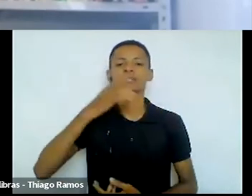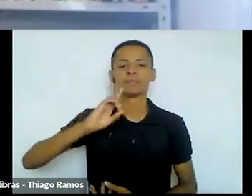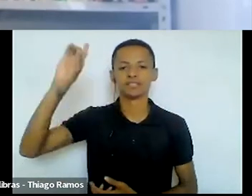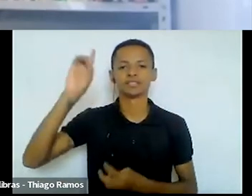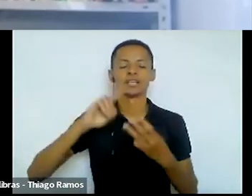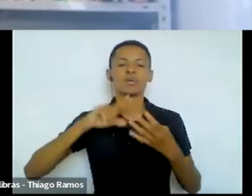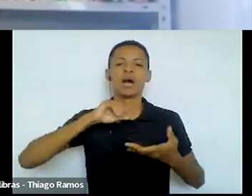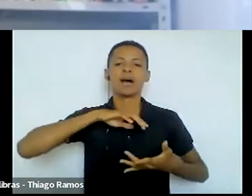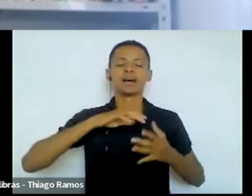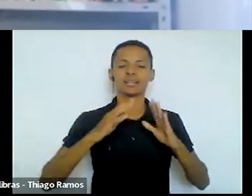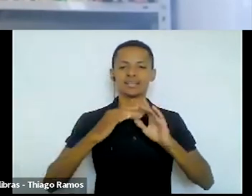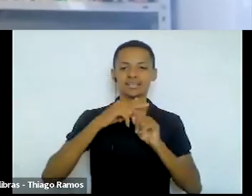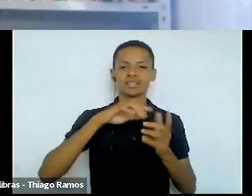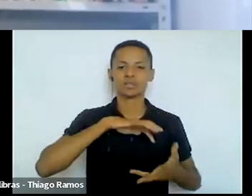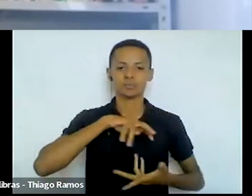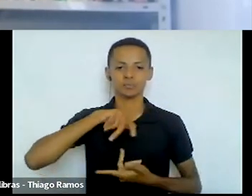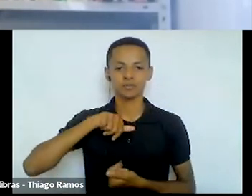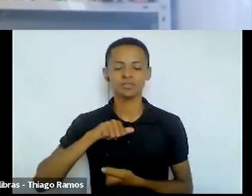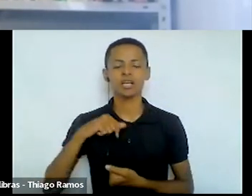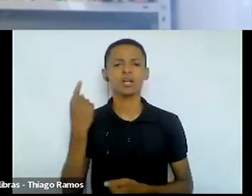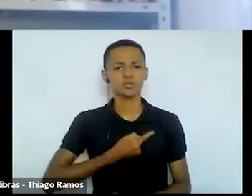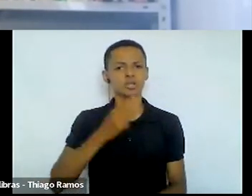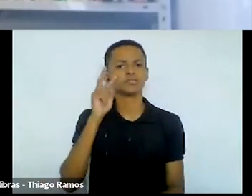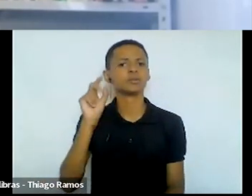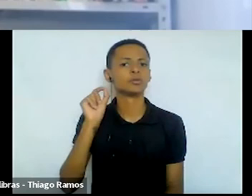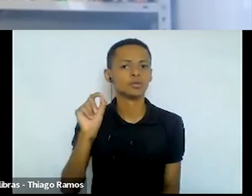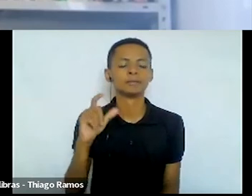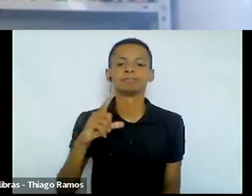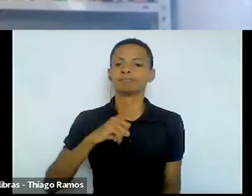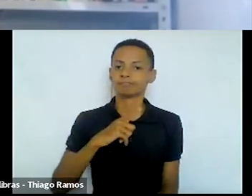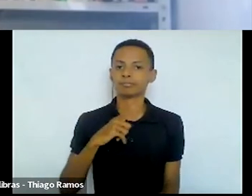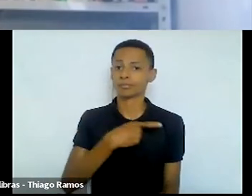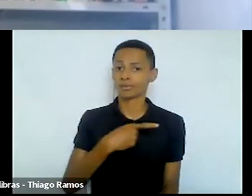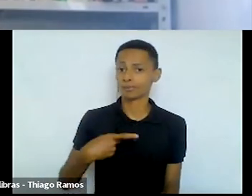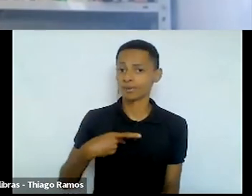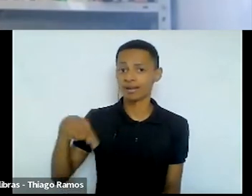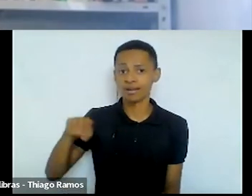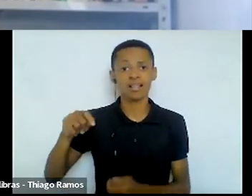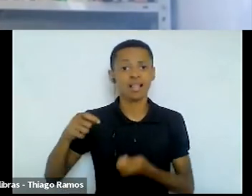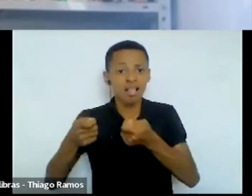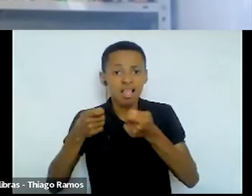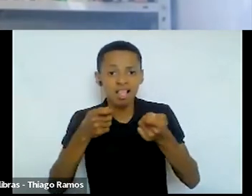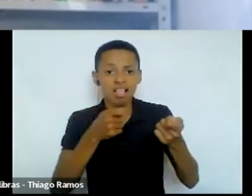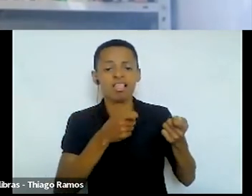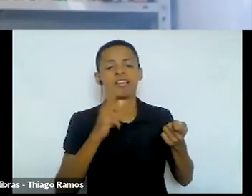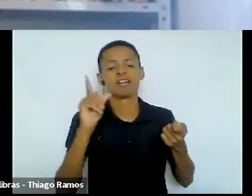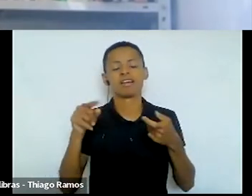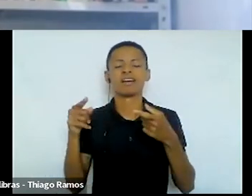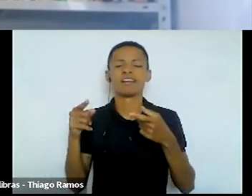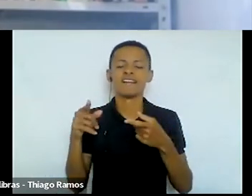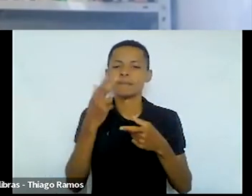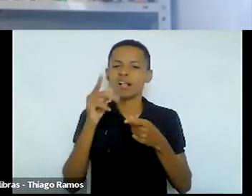igrejas neopentecostais, a gente vê como esses pastores chantageiam e fazem chantagem, utilizam toda uma